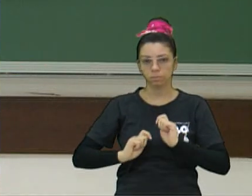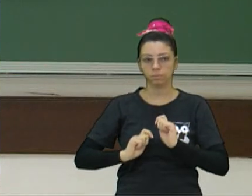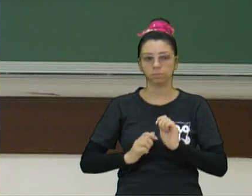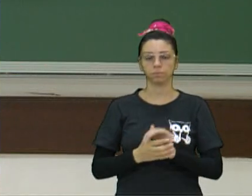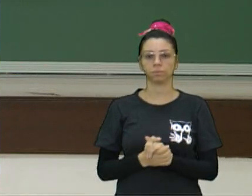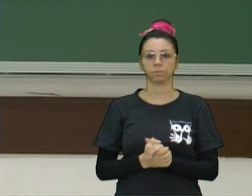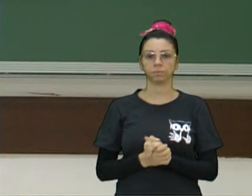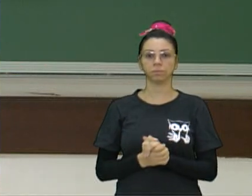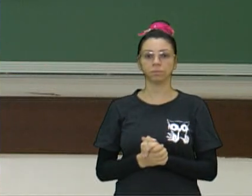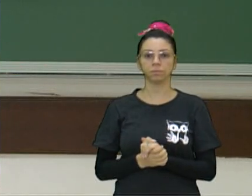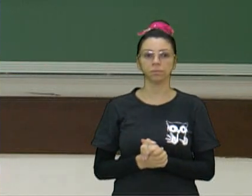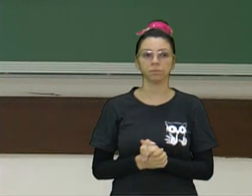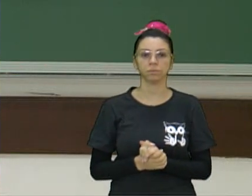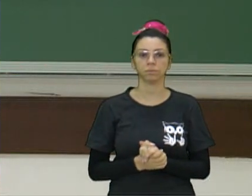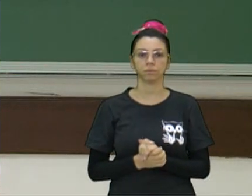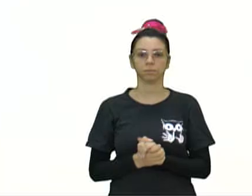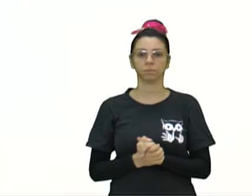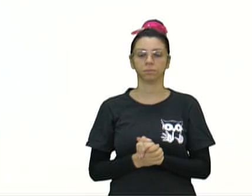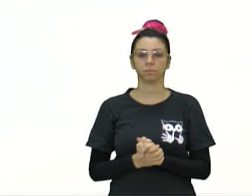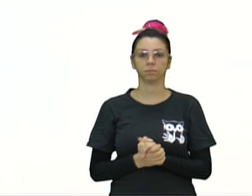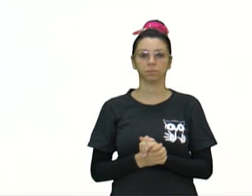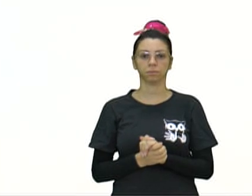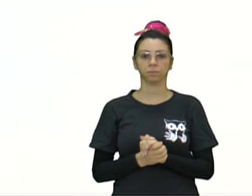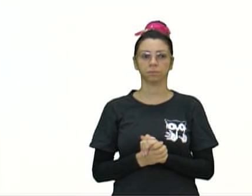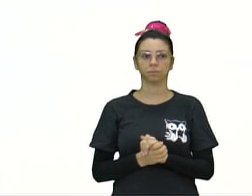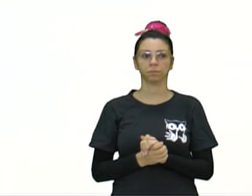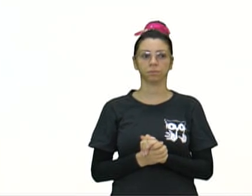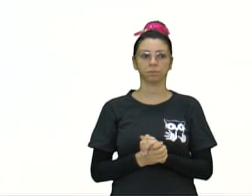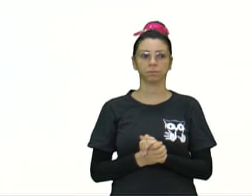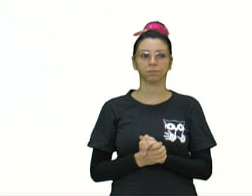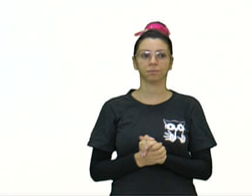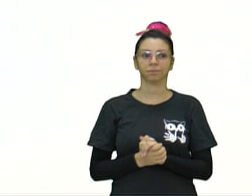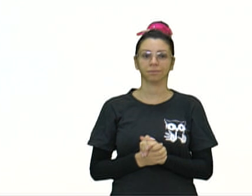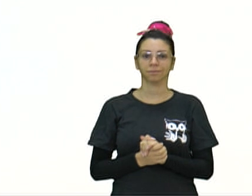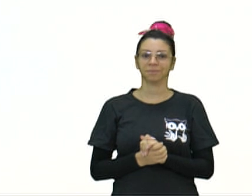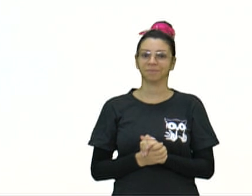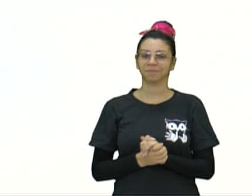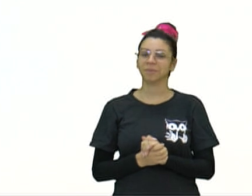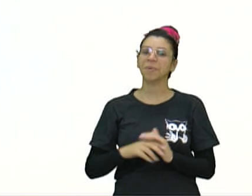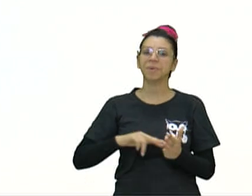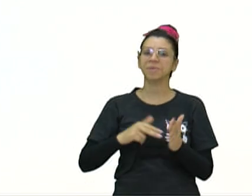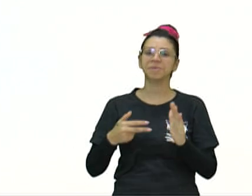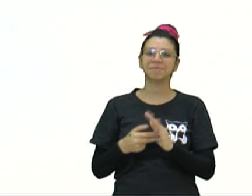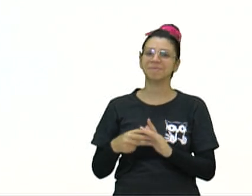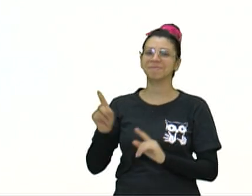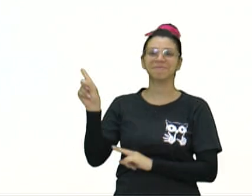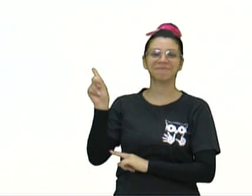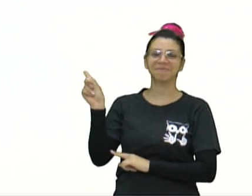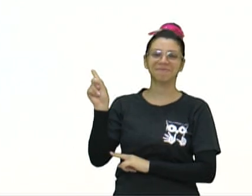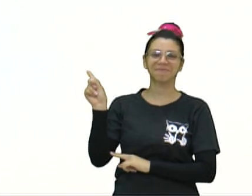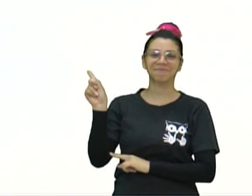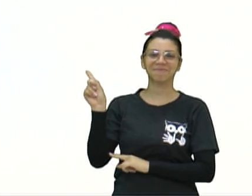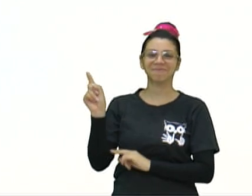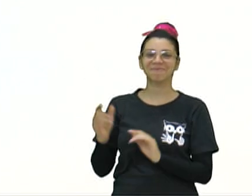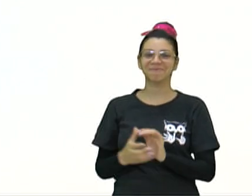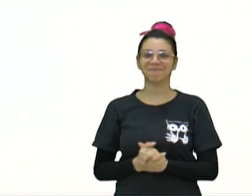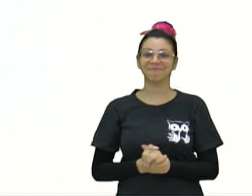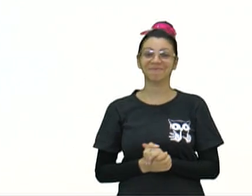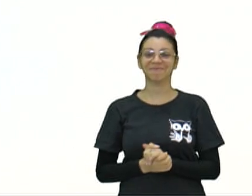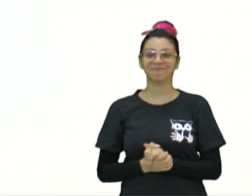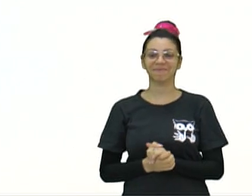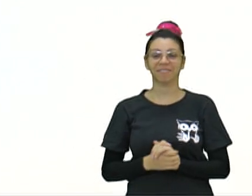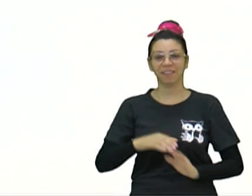que foi colocado aqui. E o último deles é o espírito indomável. O que significa esse espírito indomável? Estar relacionado